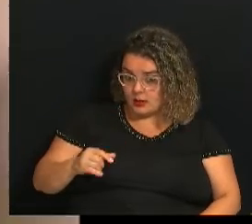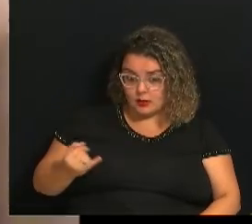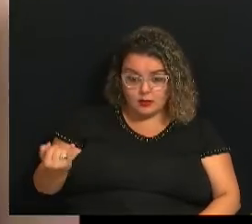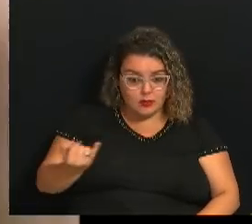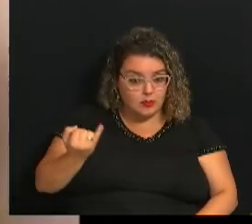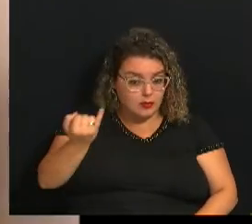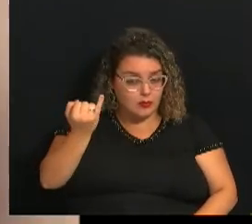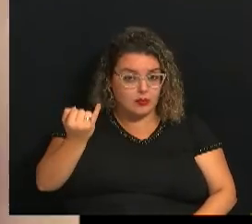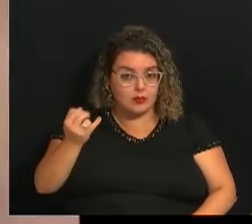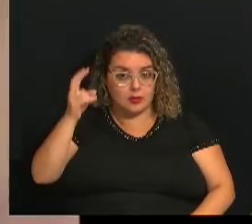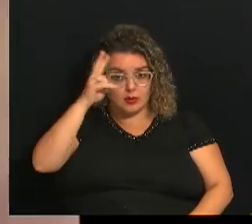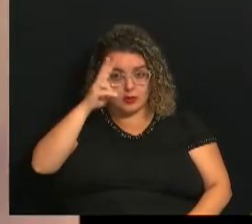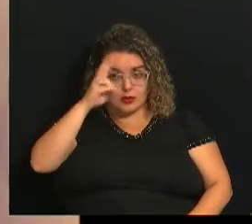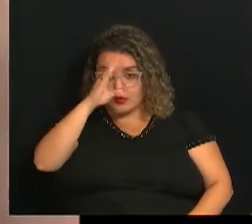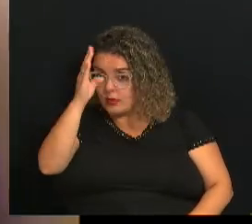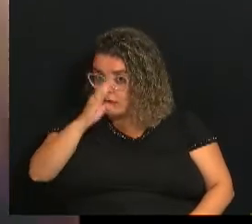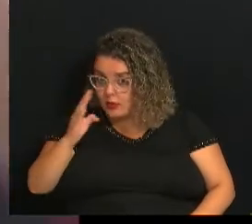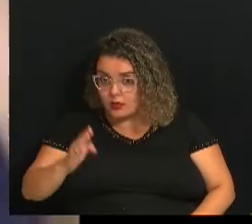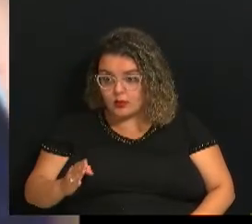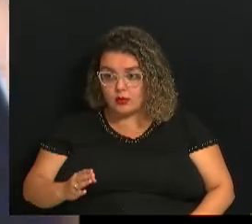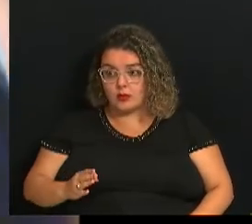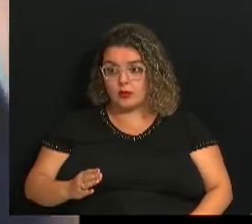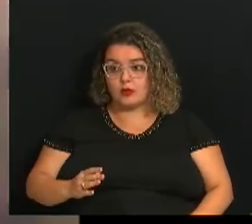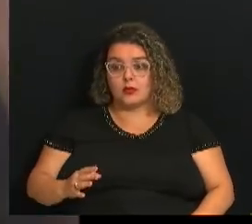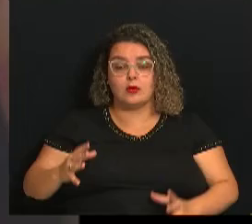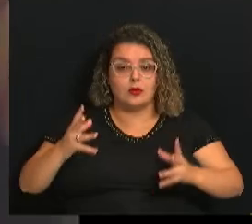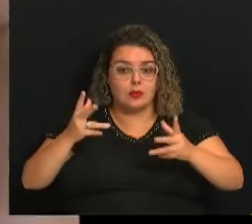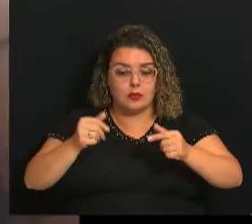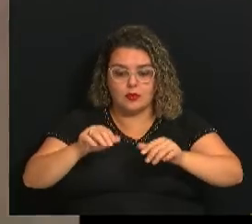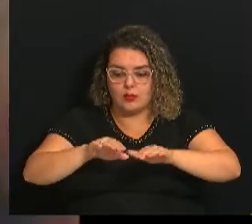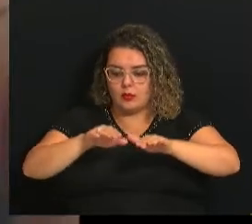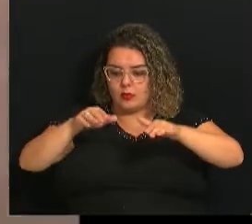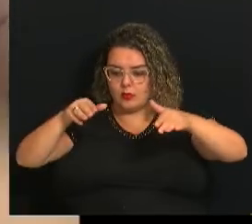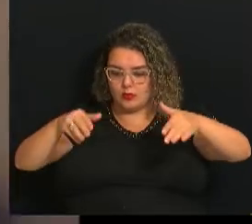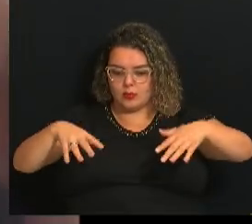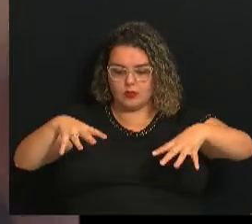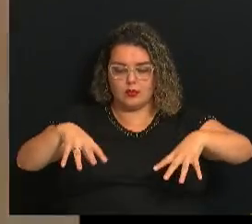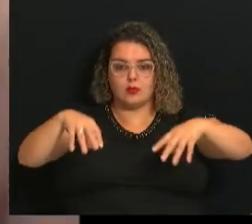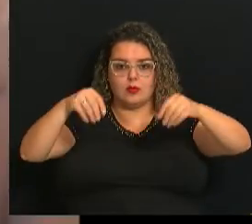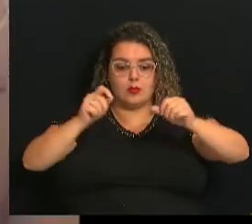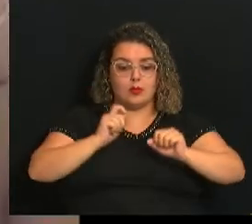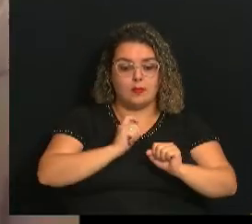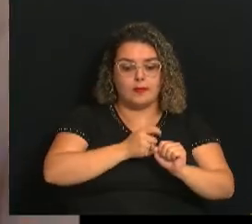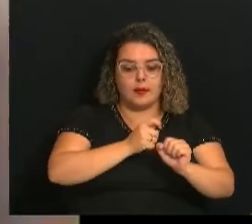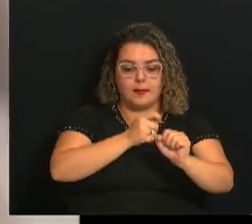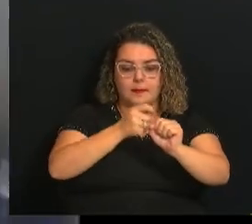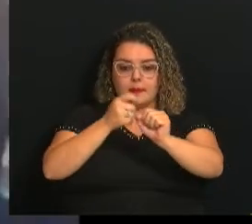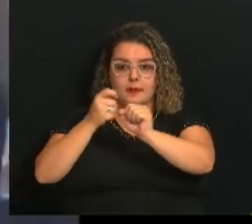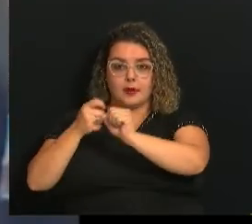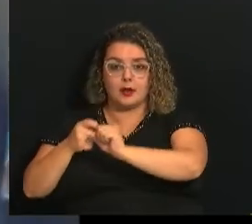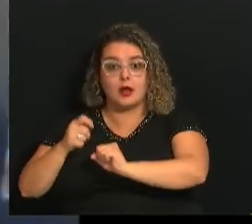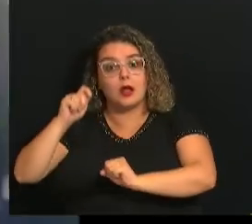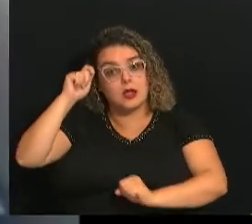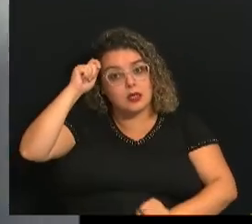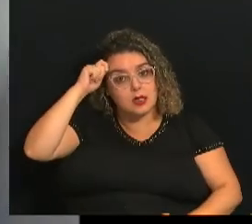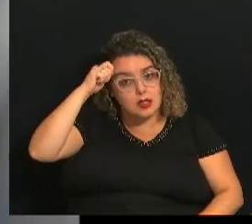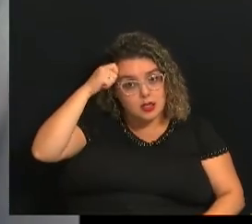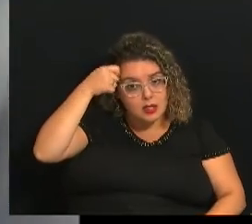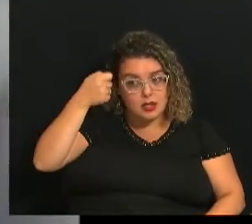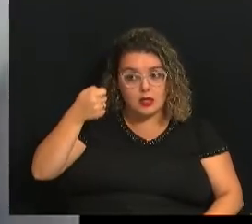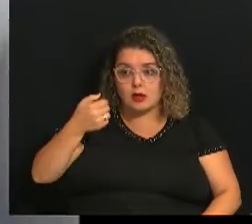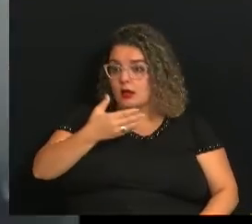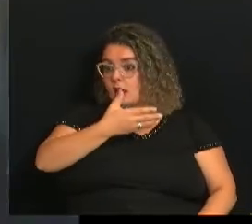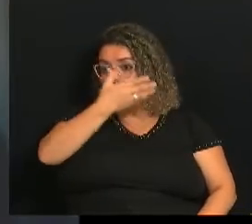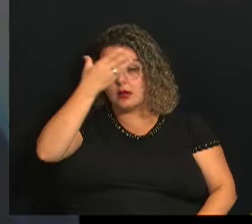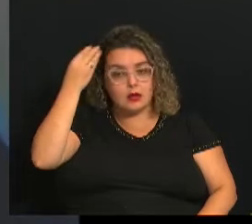brasileira. Todo o altar da catedral foi esculpido por um artista negro que foi esquecido por